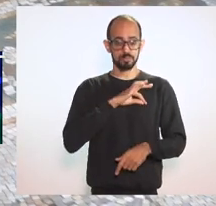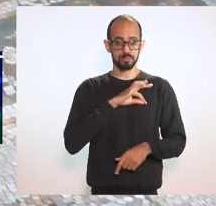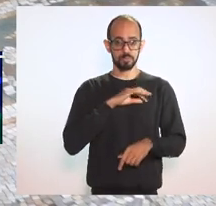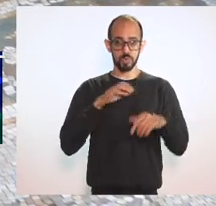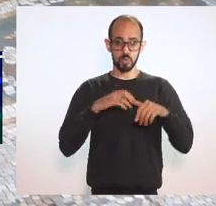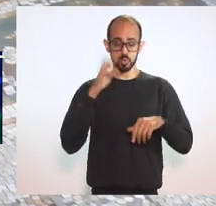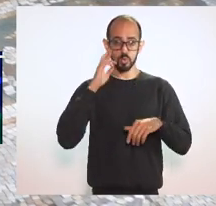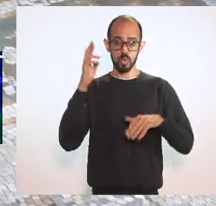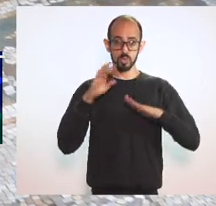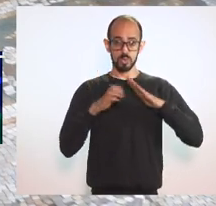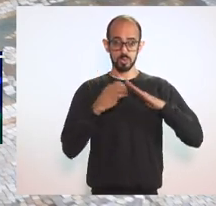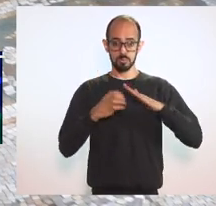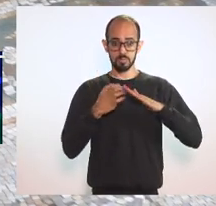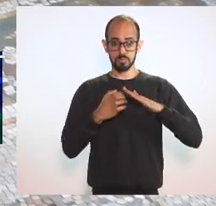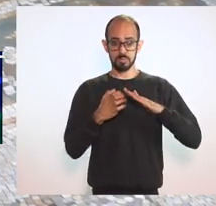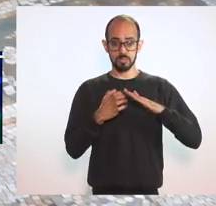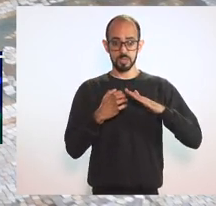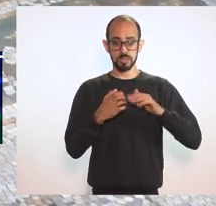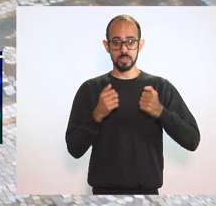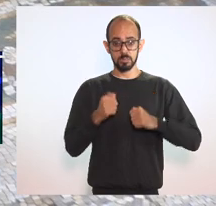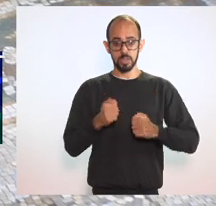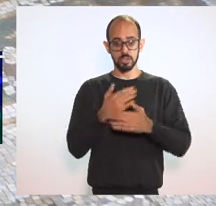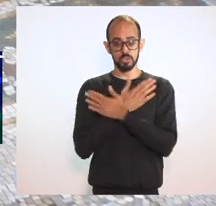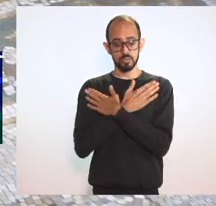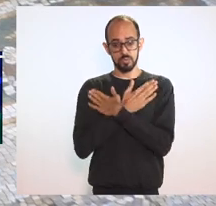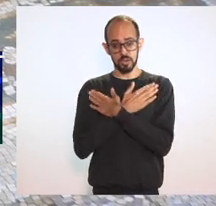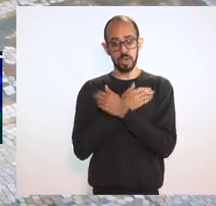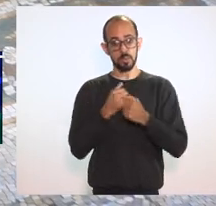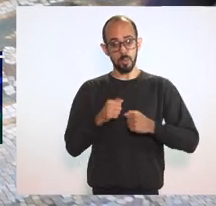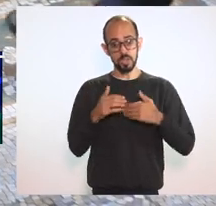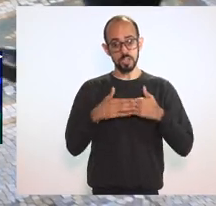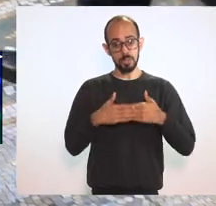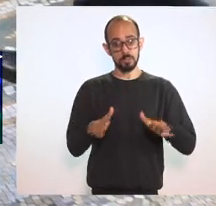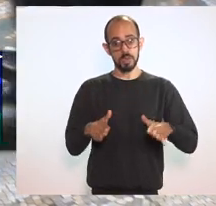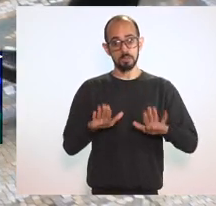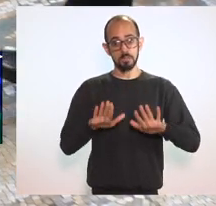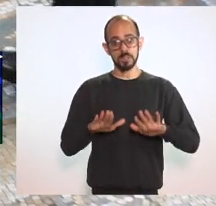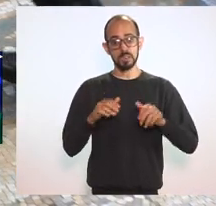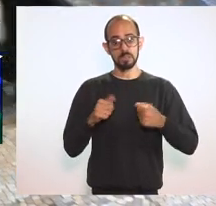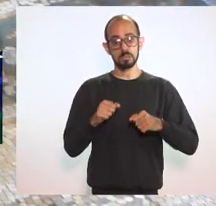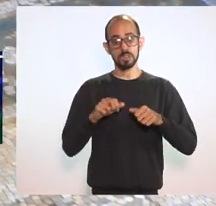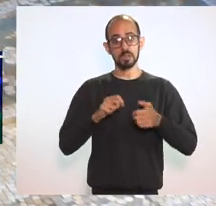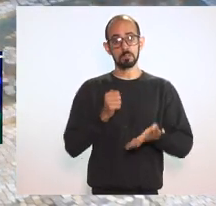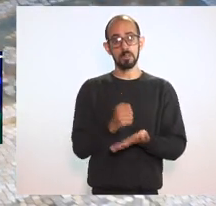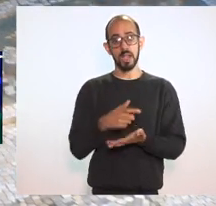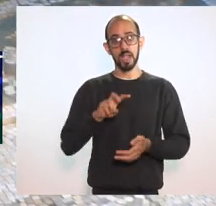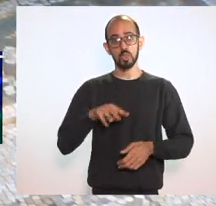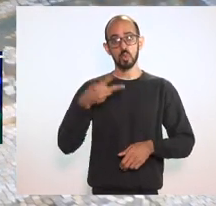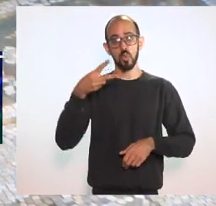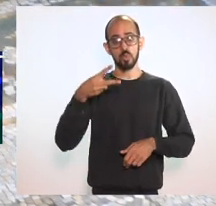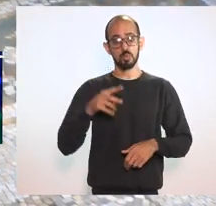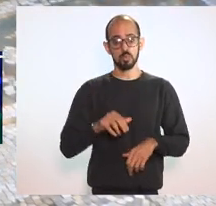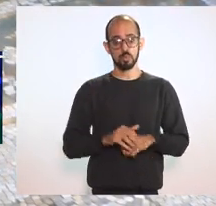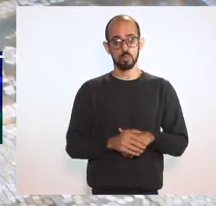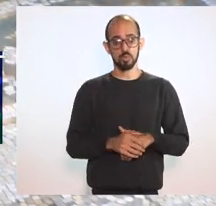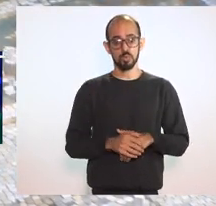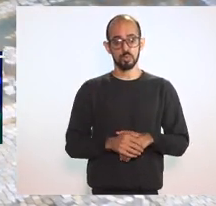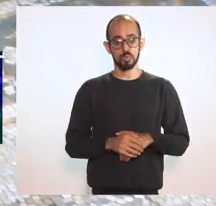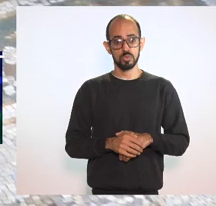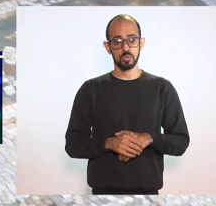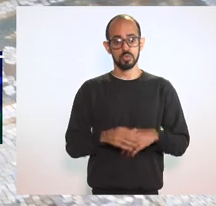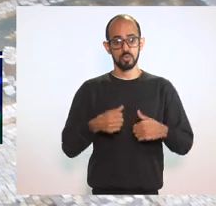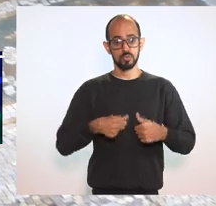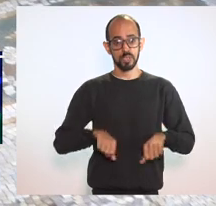empresário que quer abrir no feriado ele pode abrir Mas ele tem que pagar em dobro isso gera Impacto a folha salarial